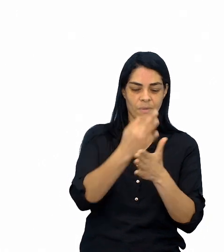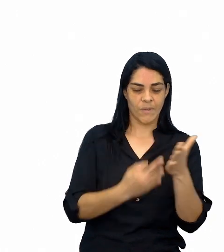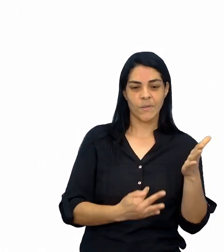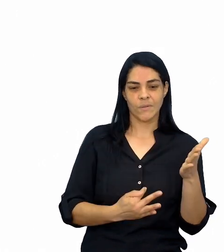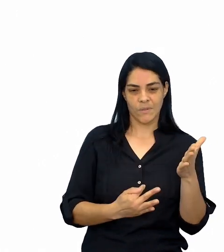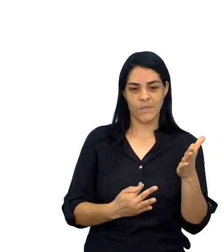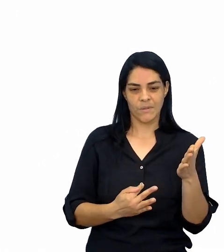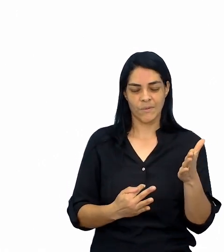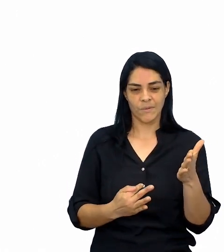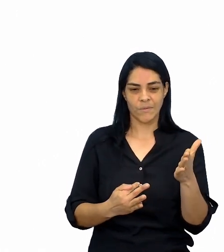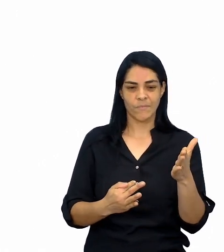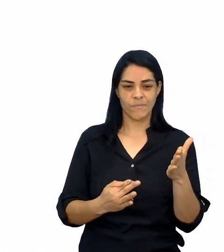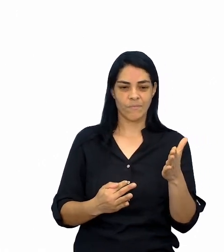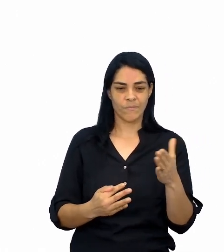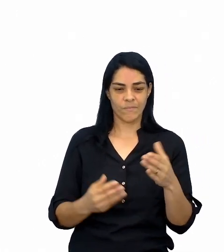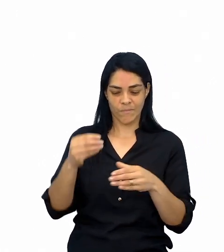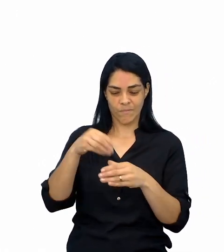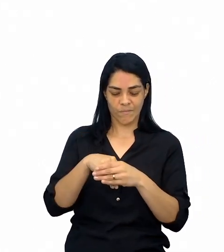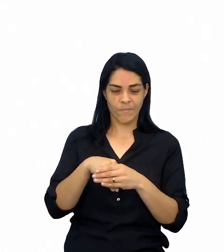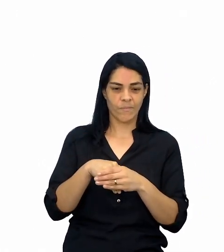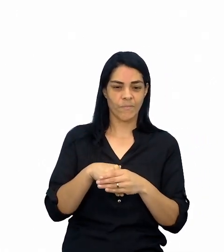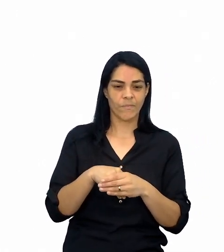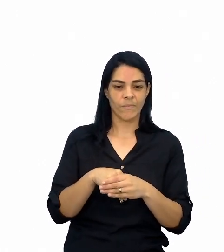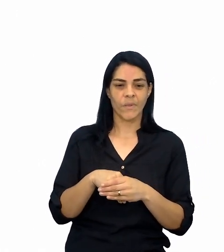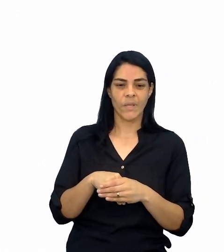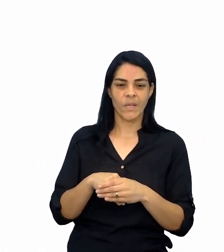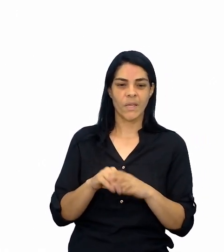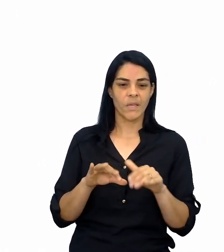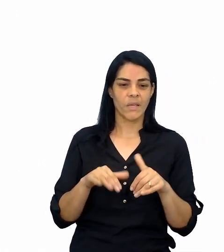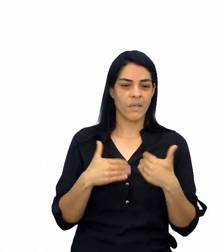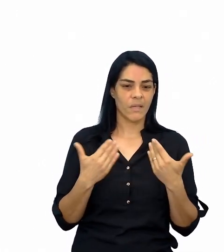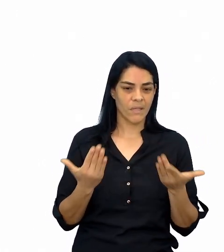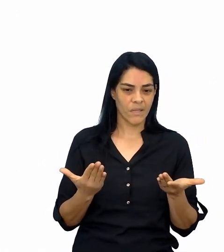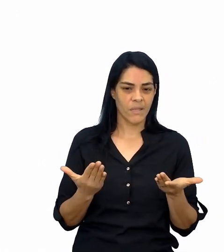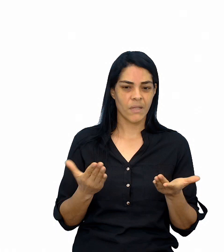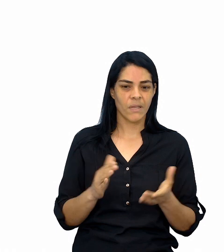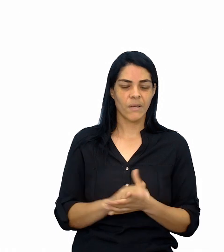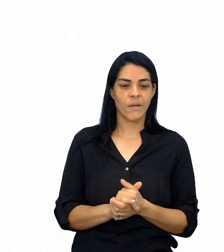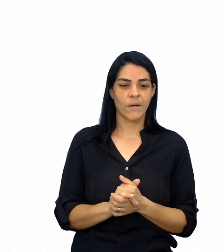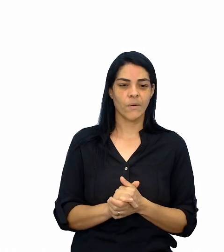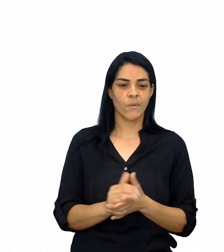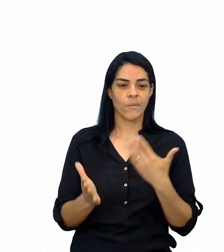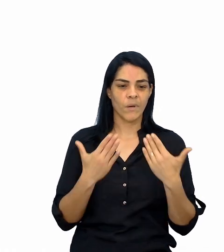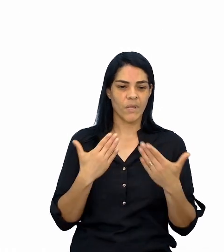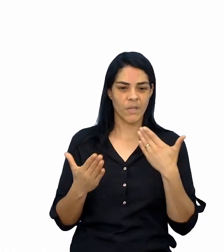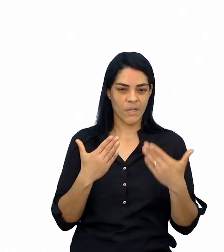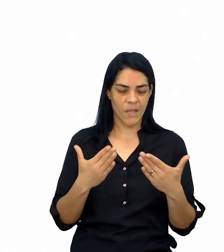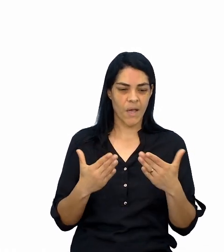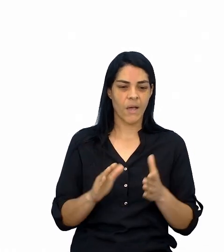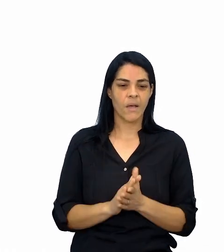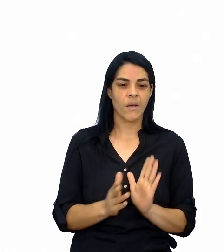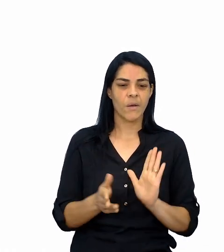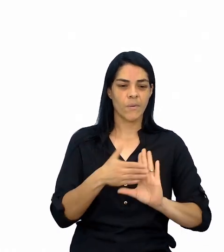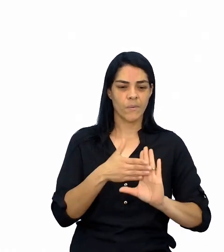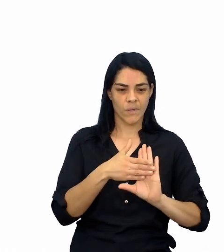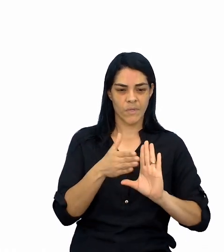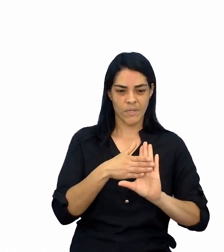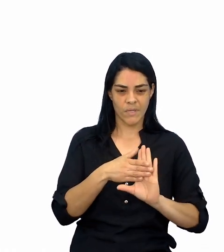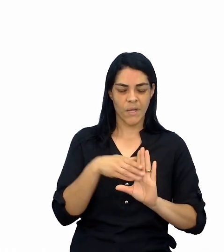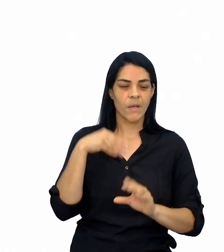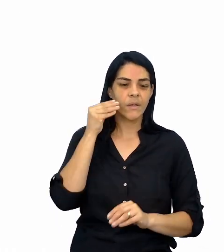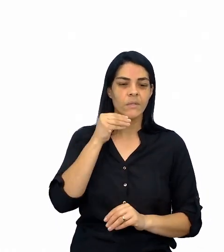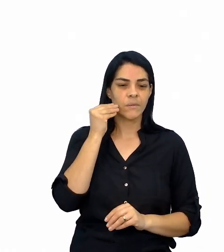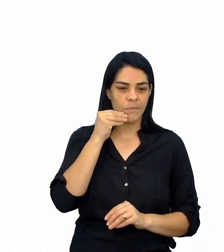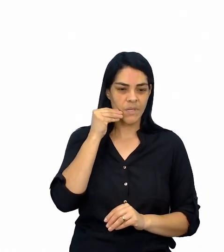circulam neles. Assim, divertir, entreter, proporcionar uma